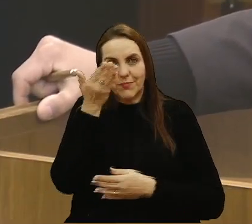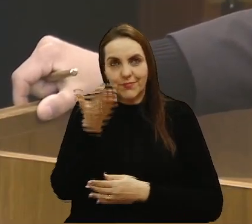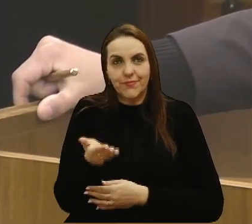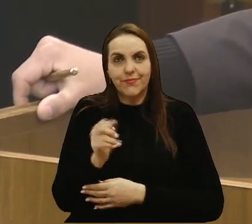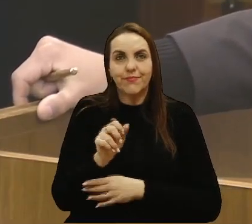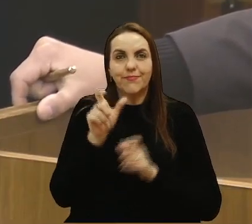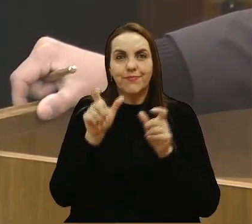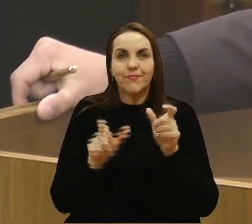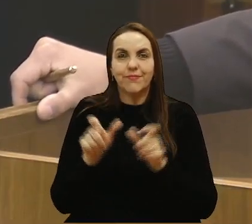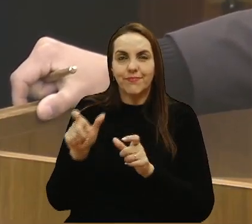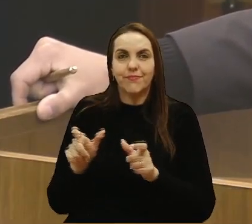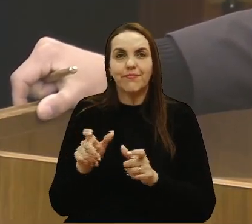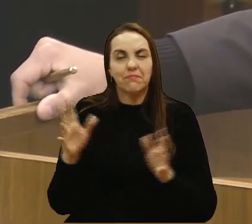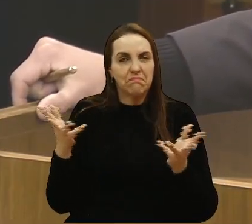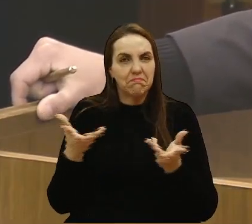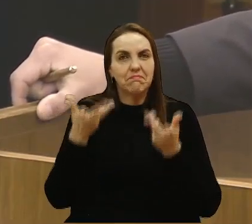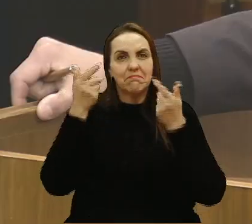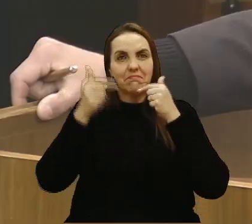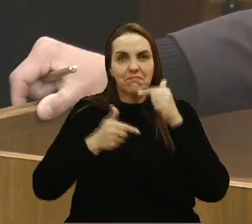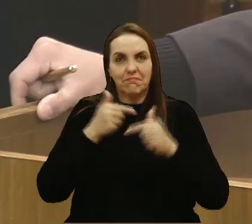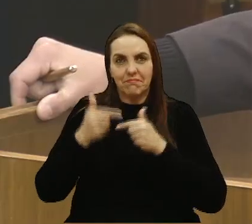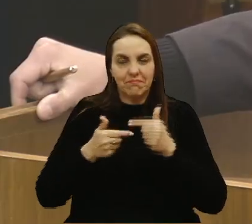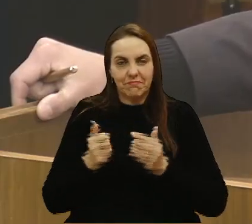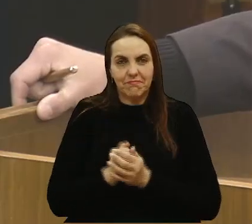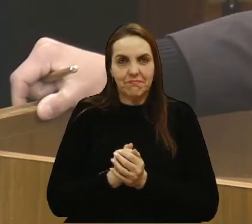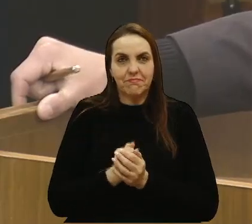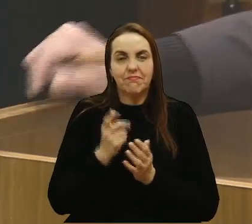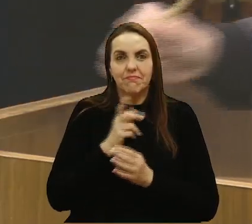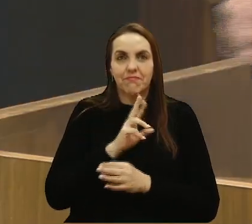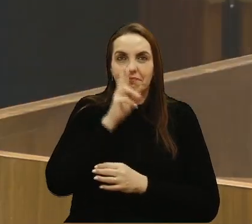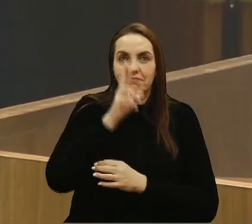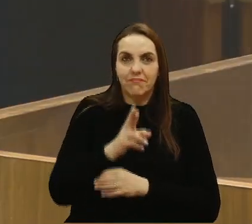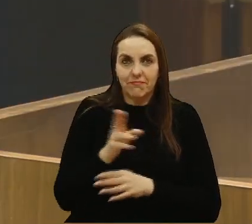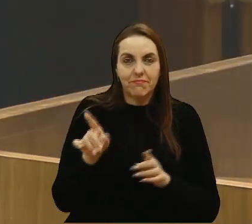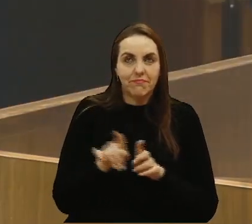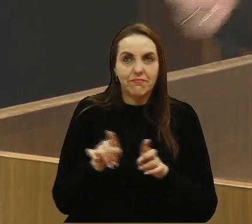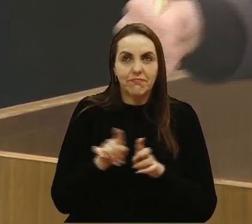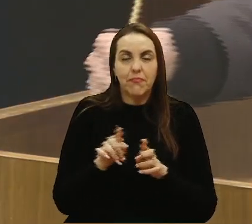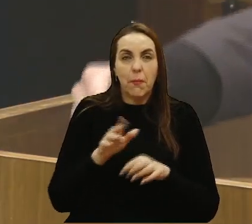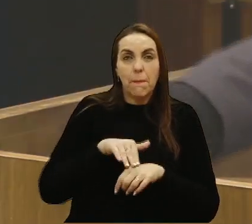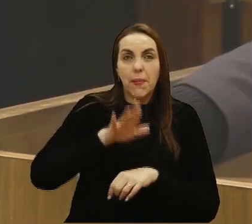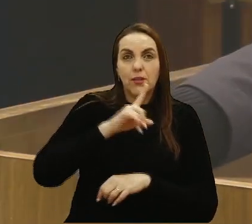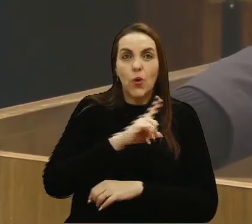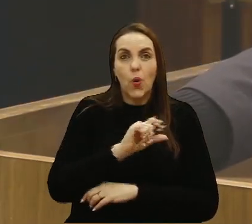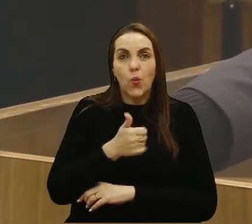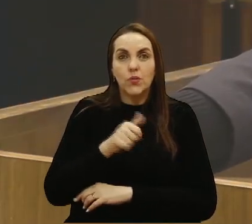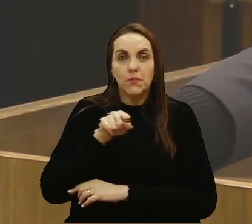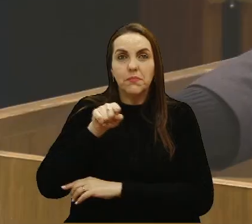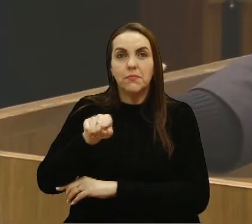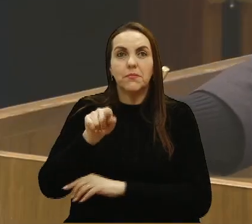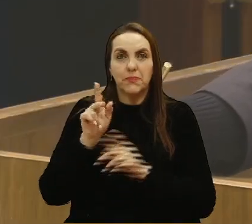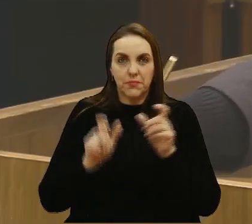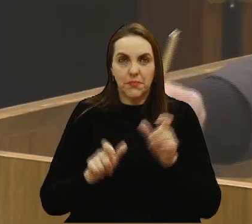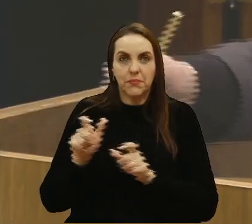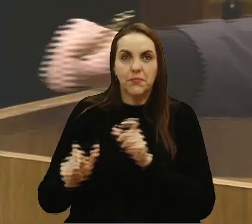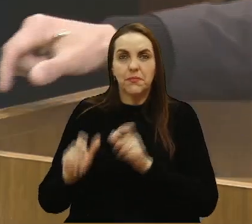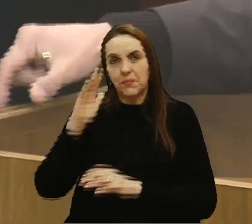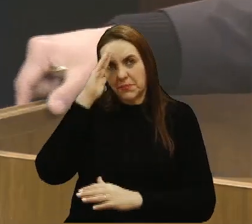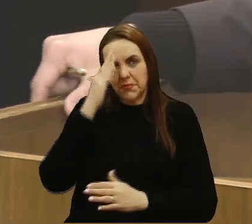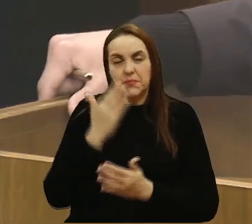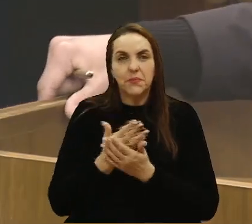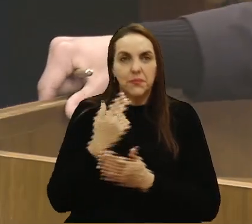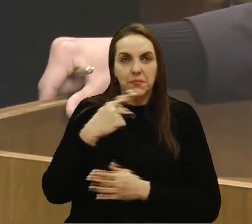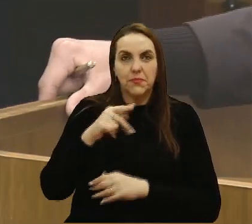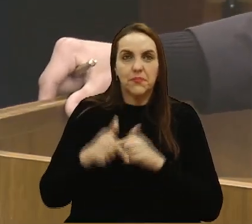fazendo um excelente trabalho. Isso aí, dando retorno, como o senhor bem diz, para aqueles mais de 11 mil pessoas que acreditam no seu trabalho,